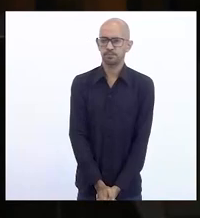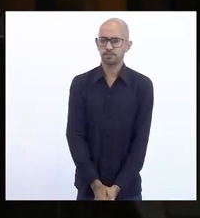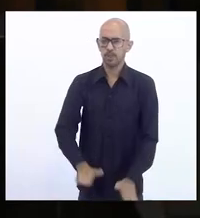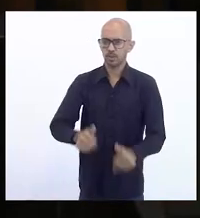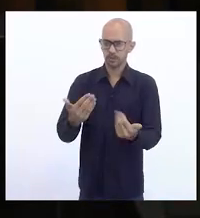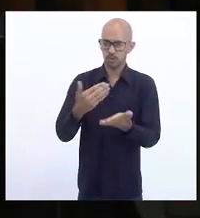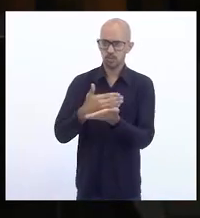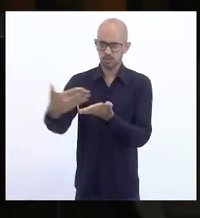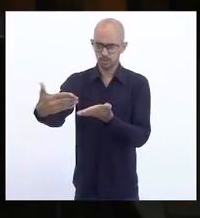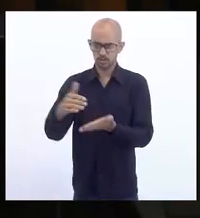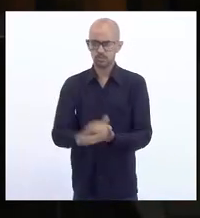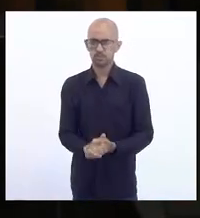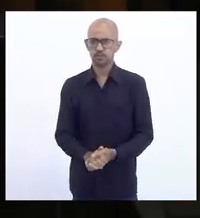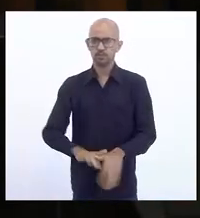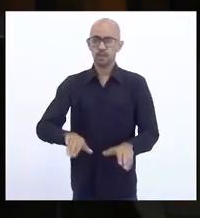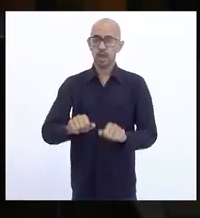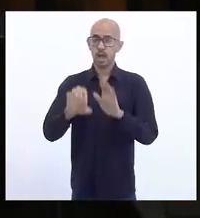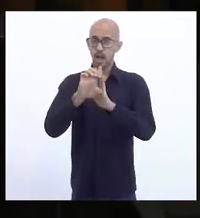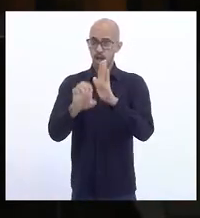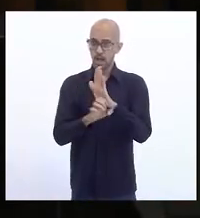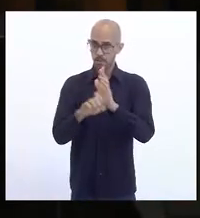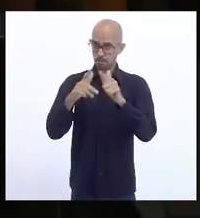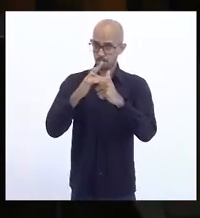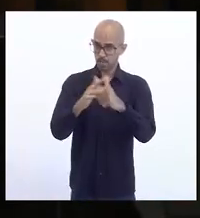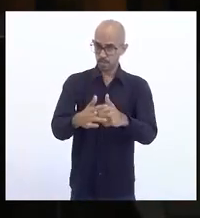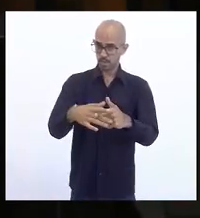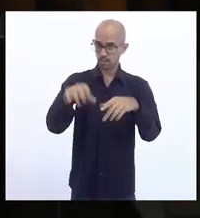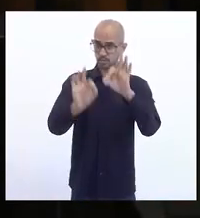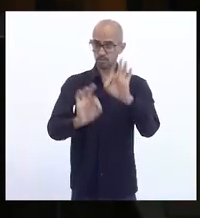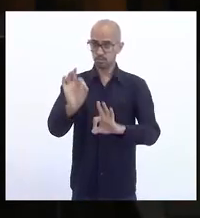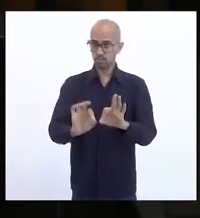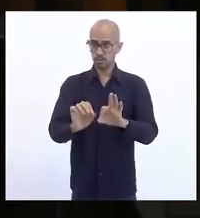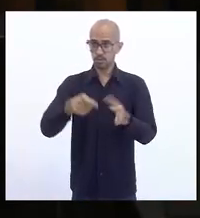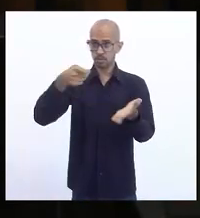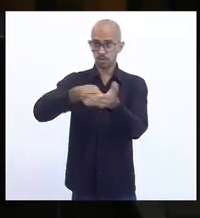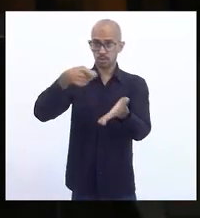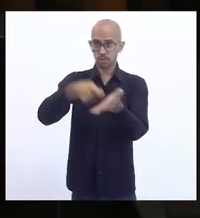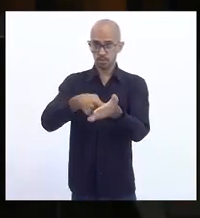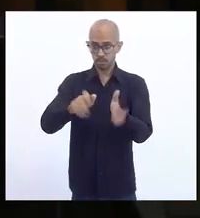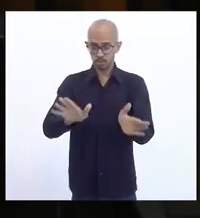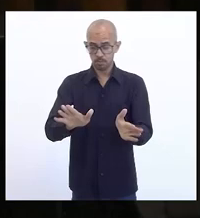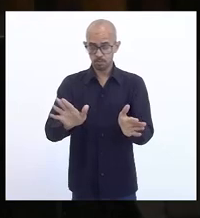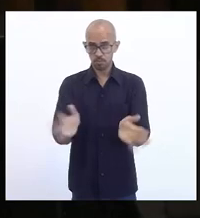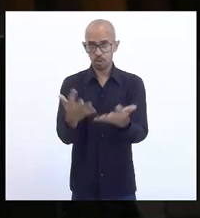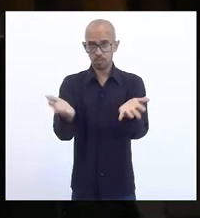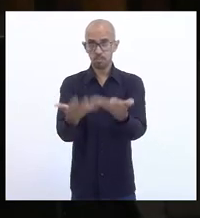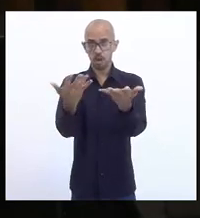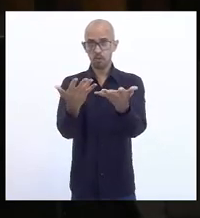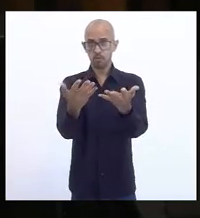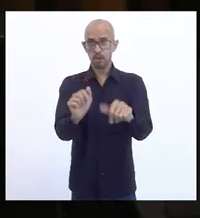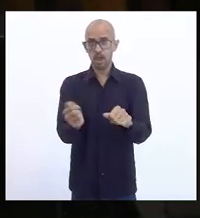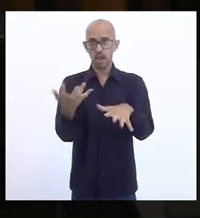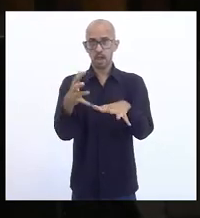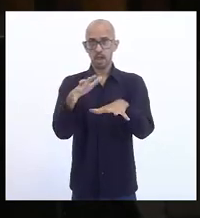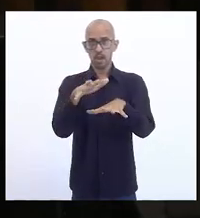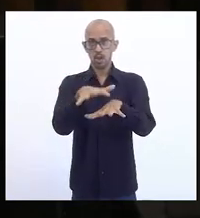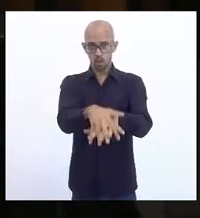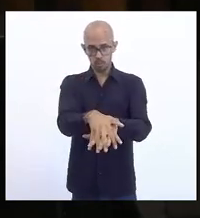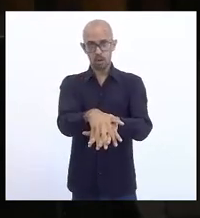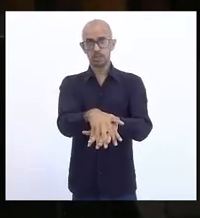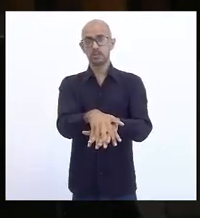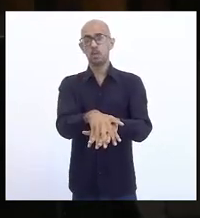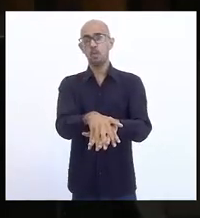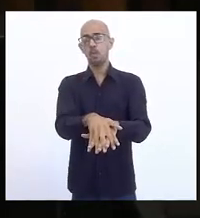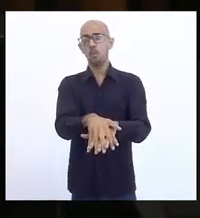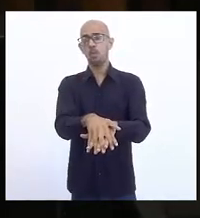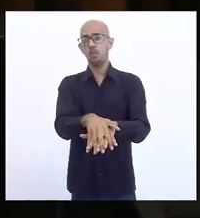Iniciando, senhora presidente. A ementa do projeto determina e promove a incorporação